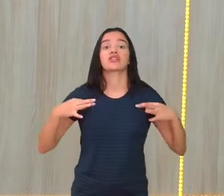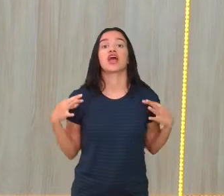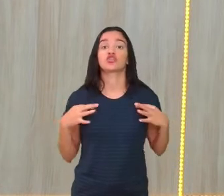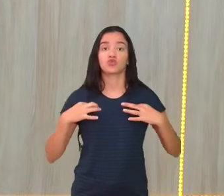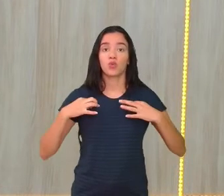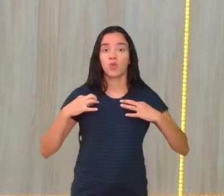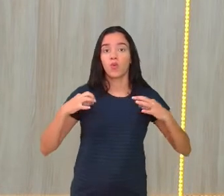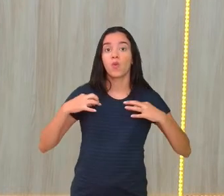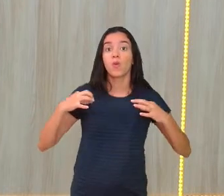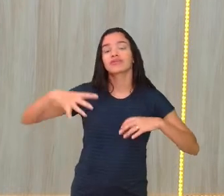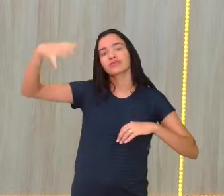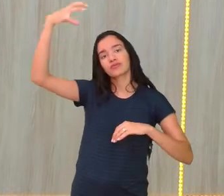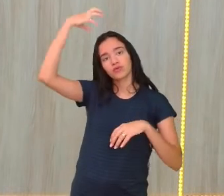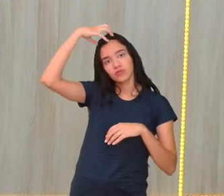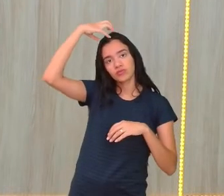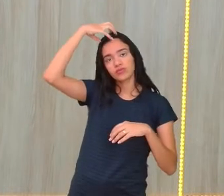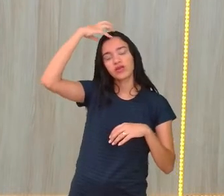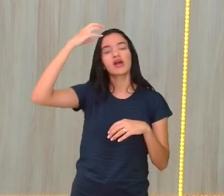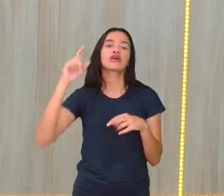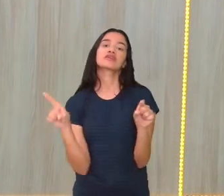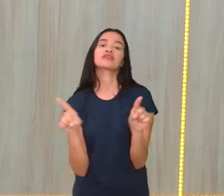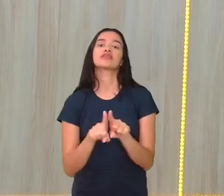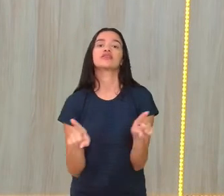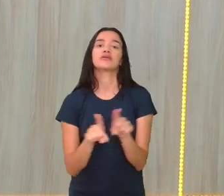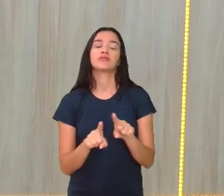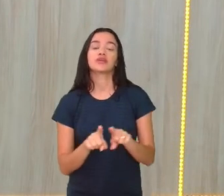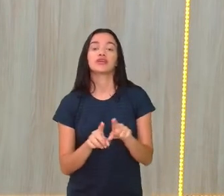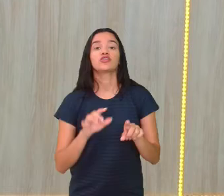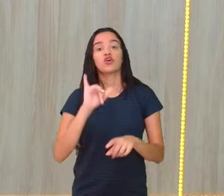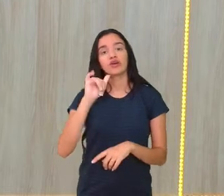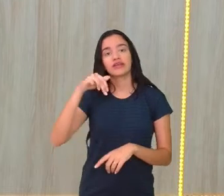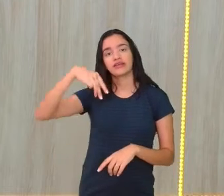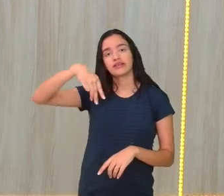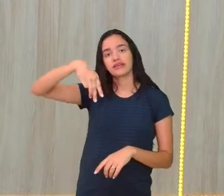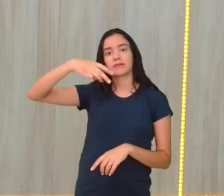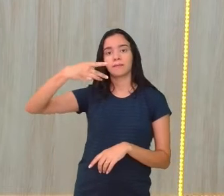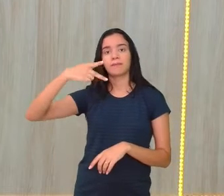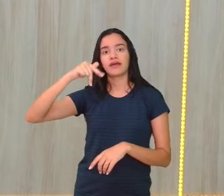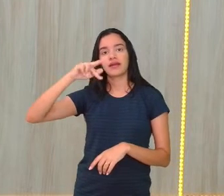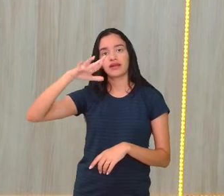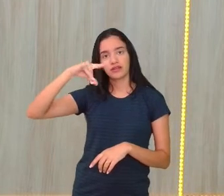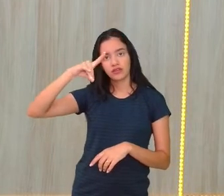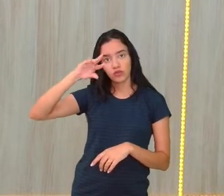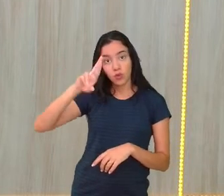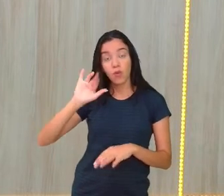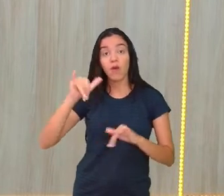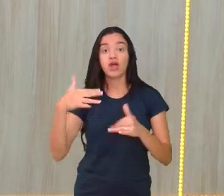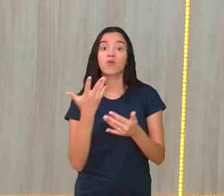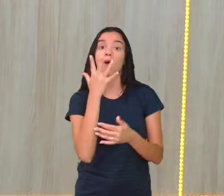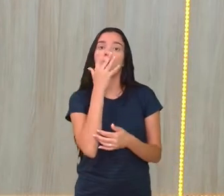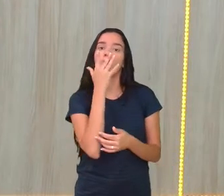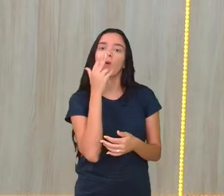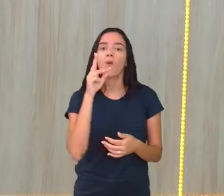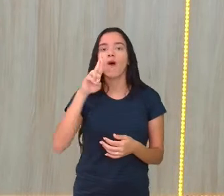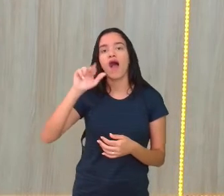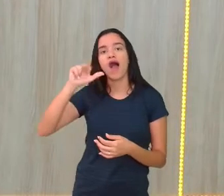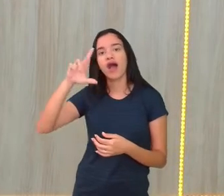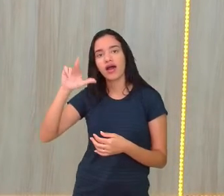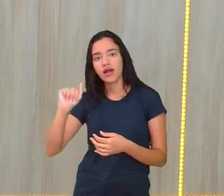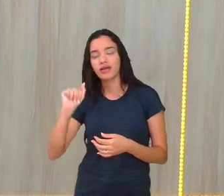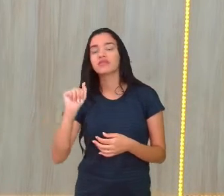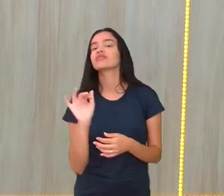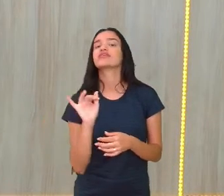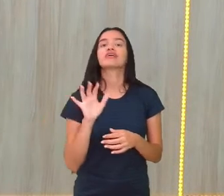né, dos reis, né, dos imperadores, porque era uma cor extremamente rara. Então, nesse